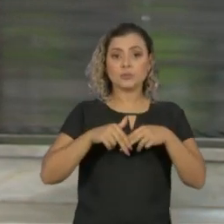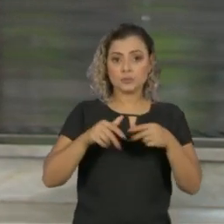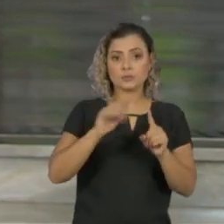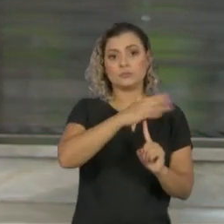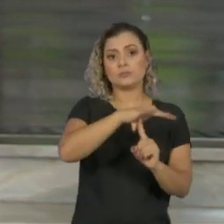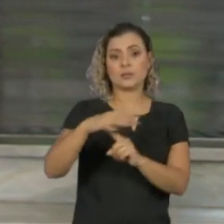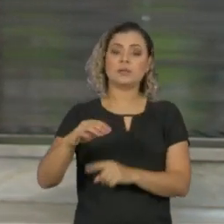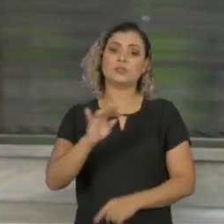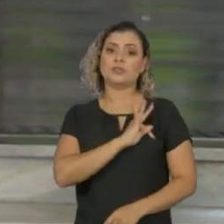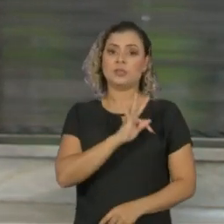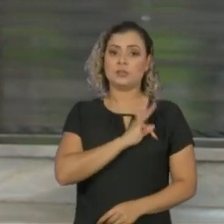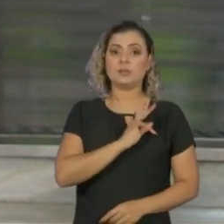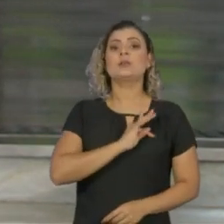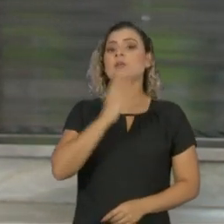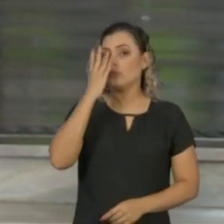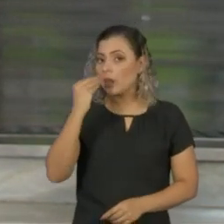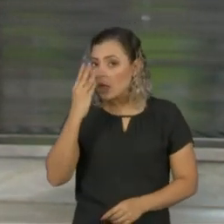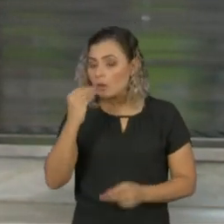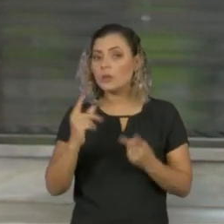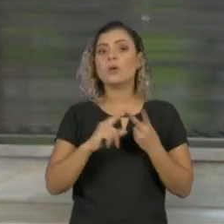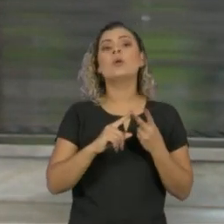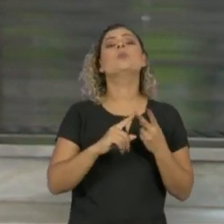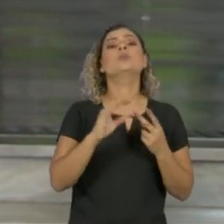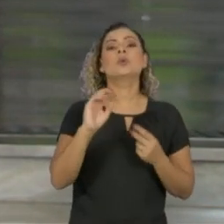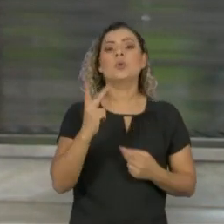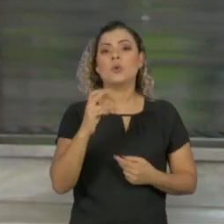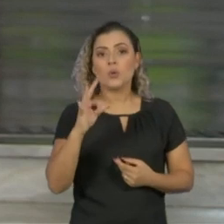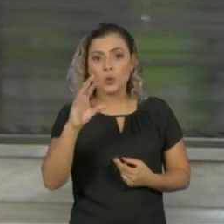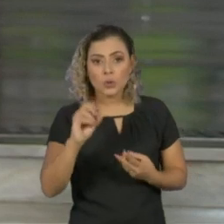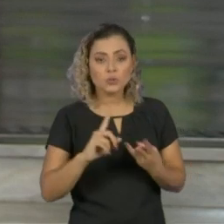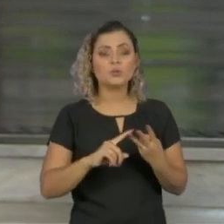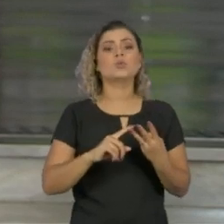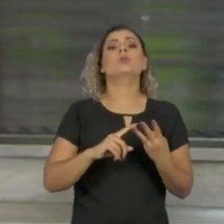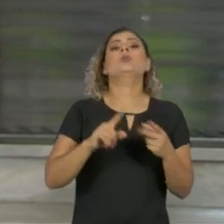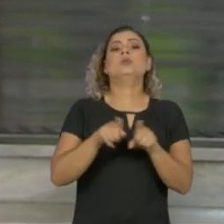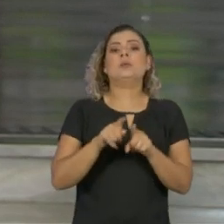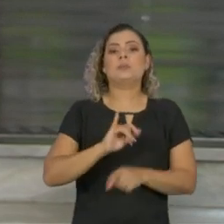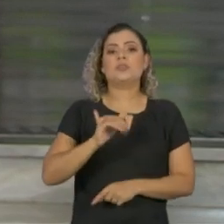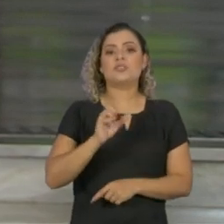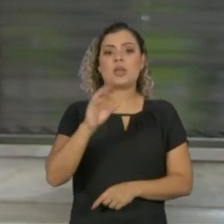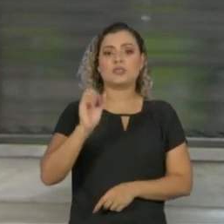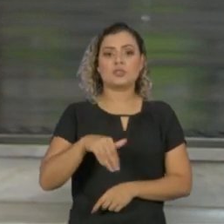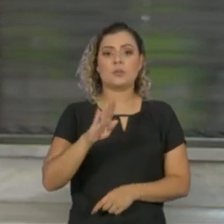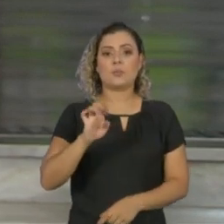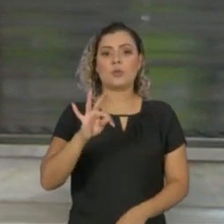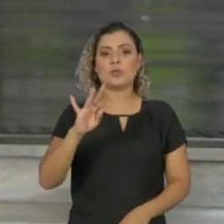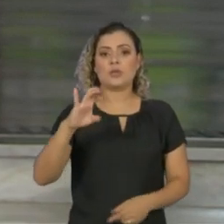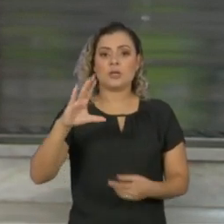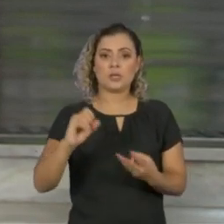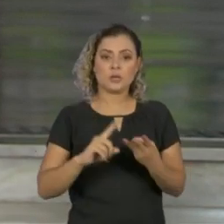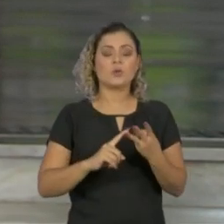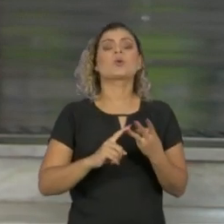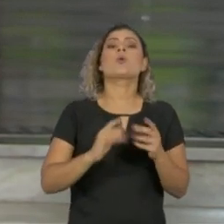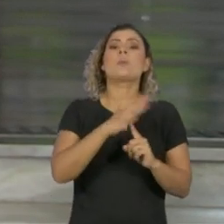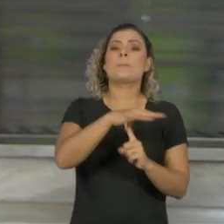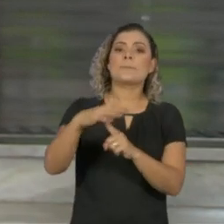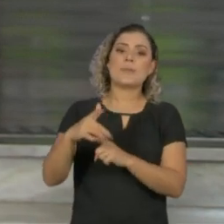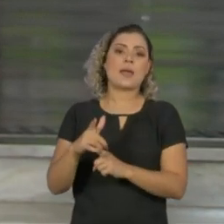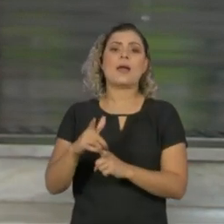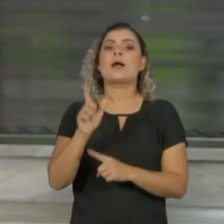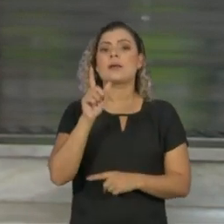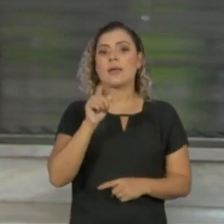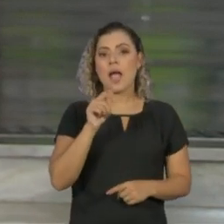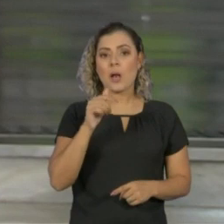do Tietê, o Vila Lobos, o Horto Florestal, o Jardim Botânico, o Parque da Água Branca e todos os demais parques